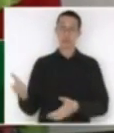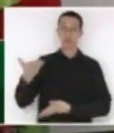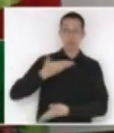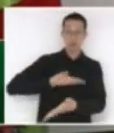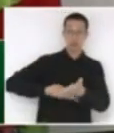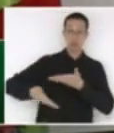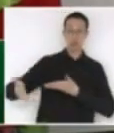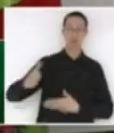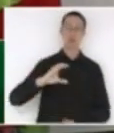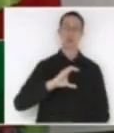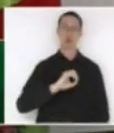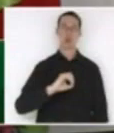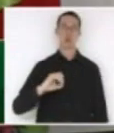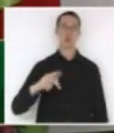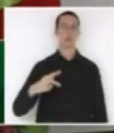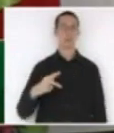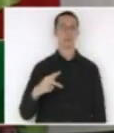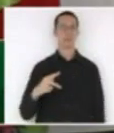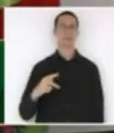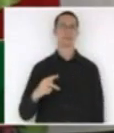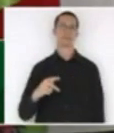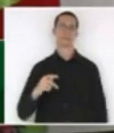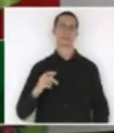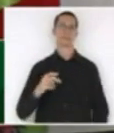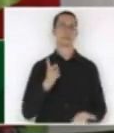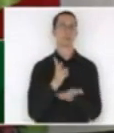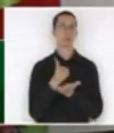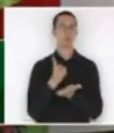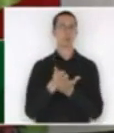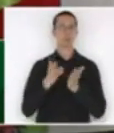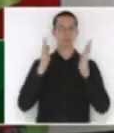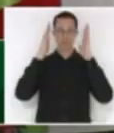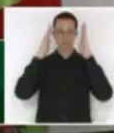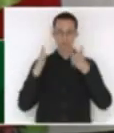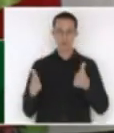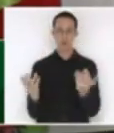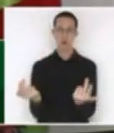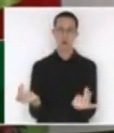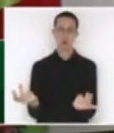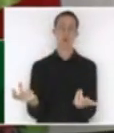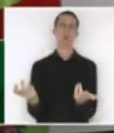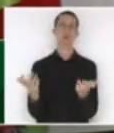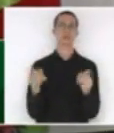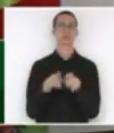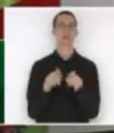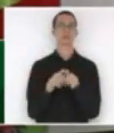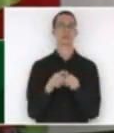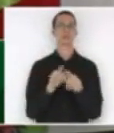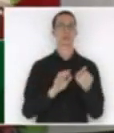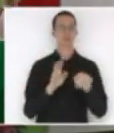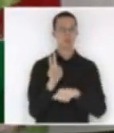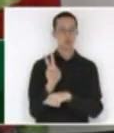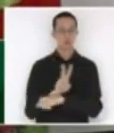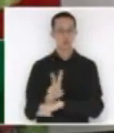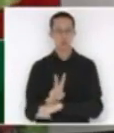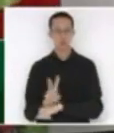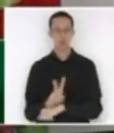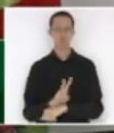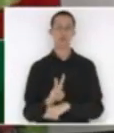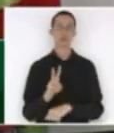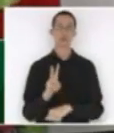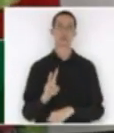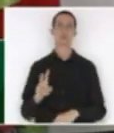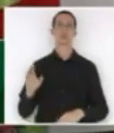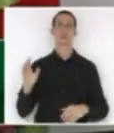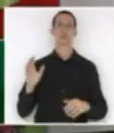cooperativados com o mesmo foco e compromisso com a natureza, com a terra, com a água, com a